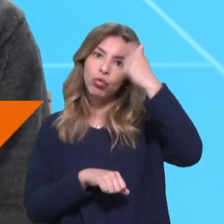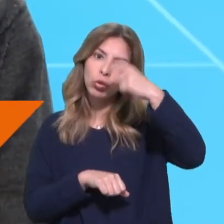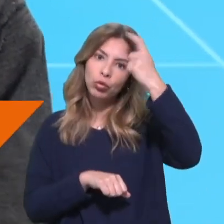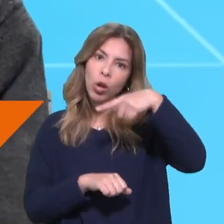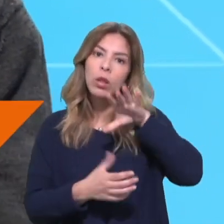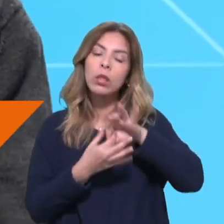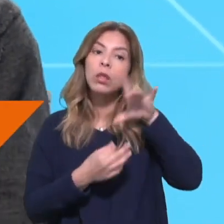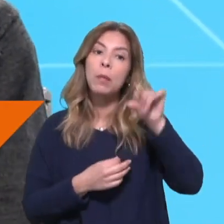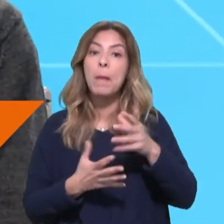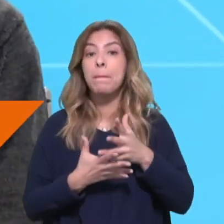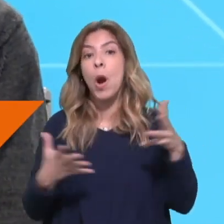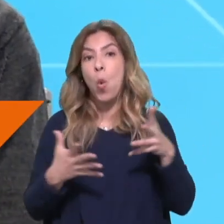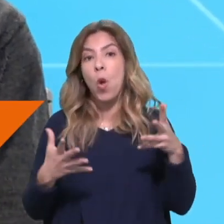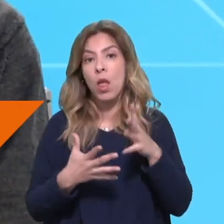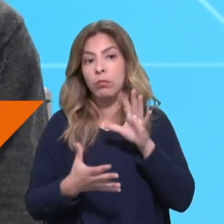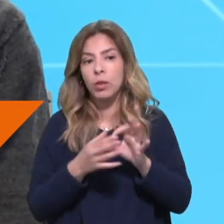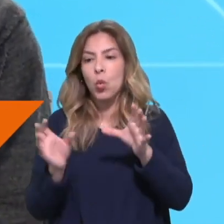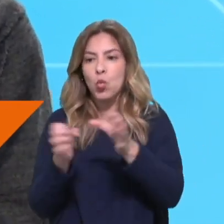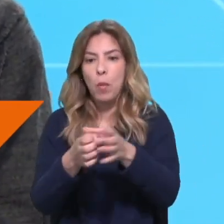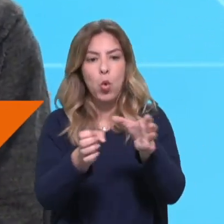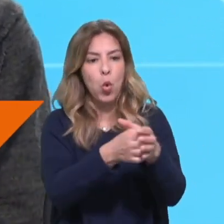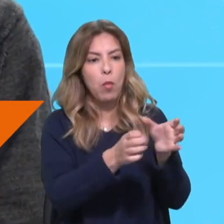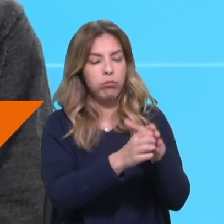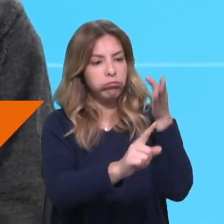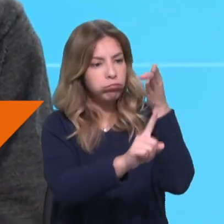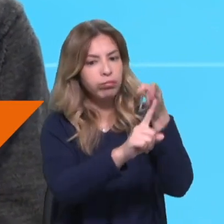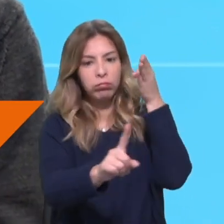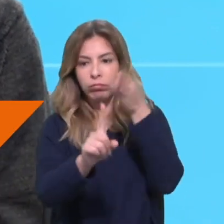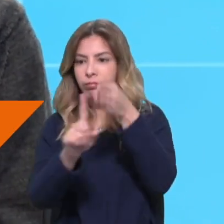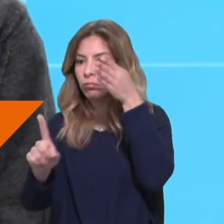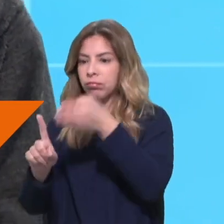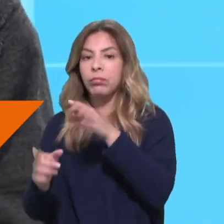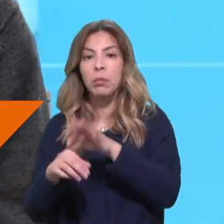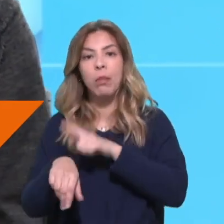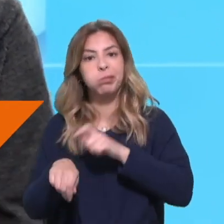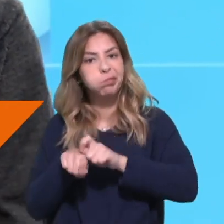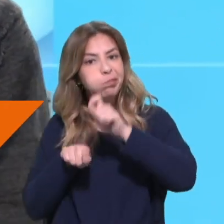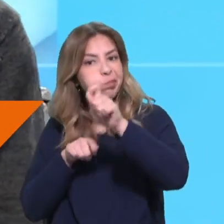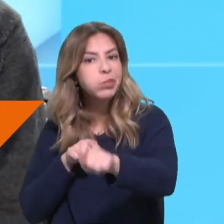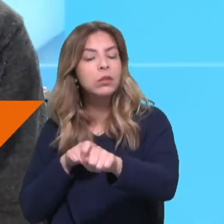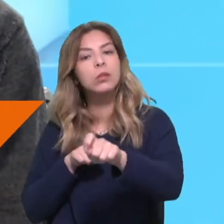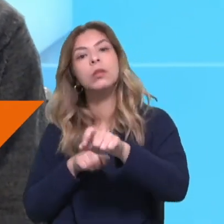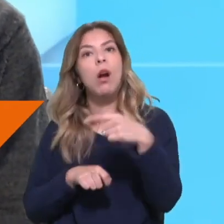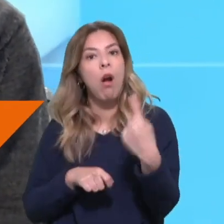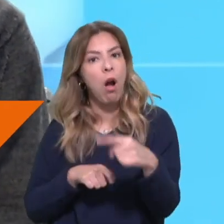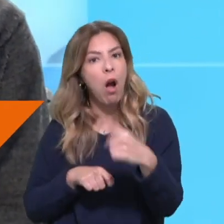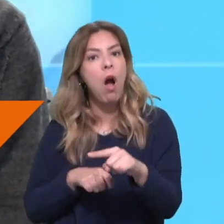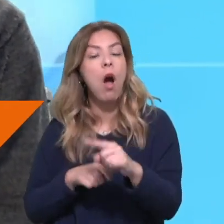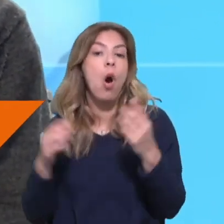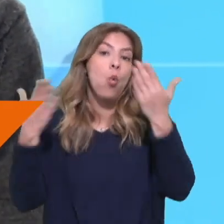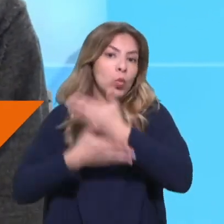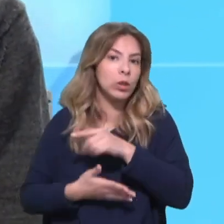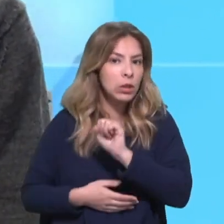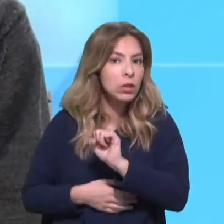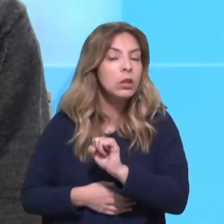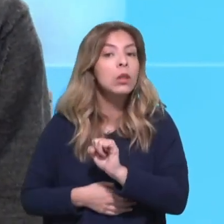cristãos como para alguns grupos específicos que celebram de facto a liturgia de modo prolongado, a vigília de modo prolongado ao longo da noite, mas